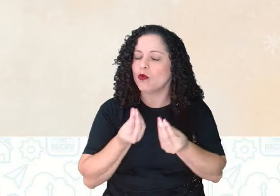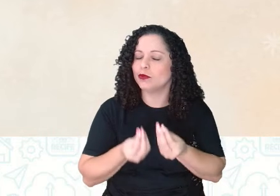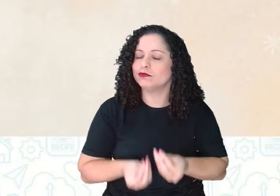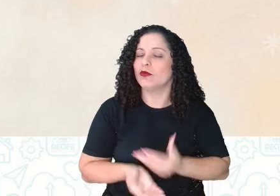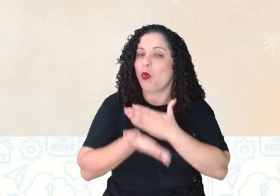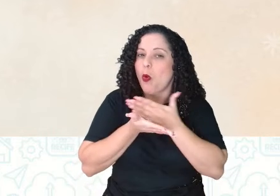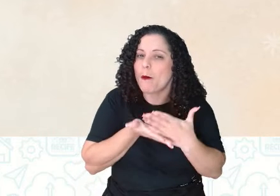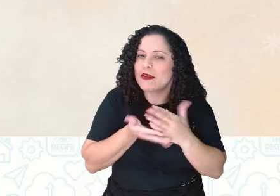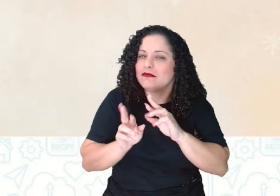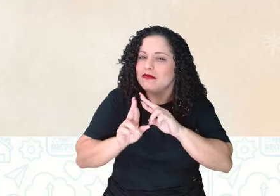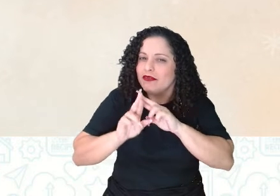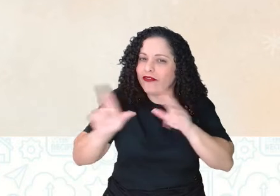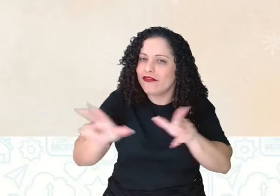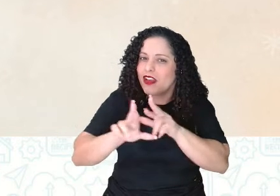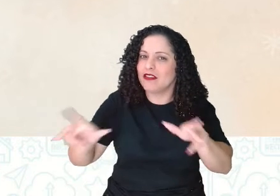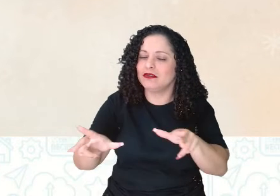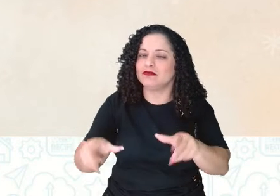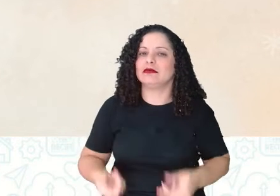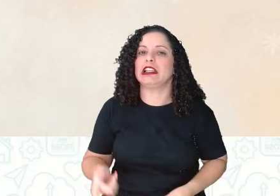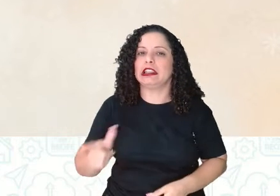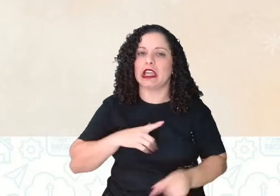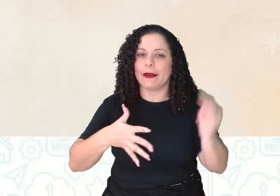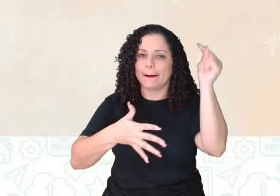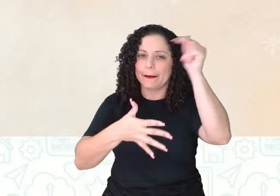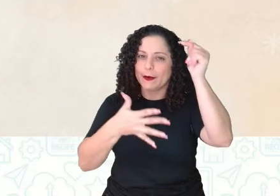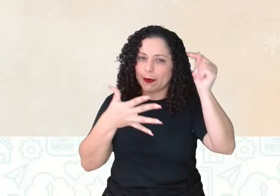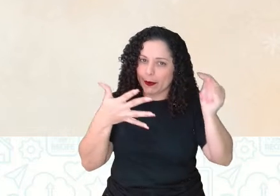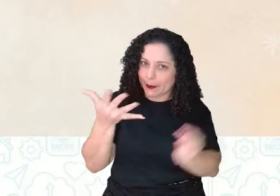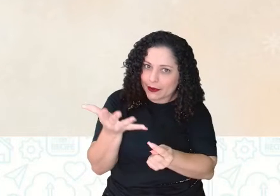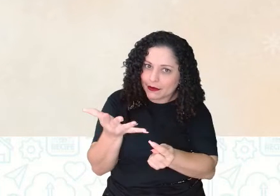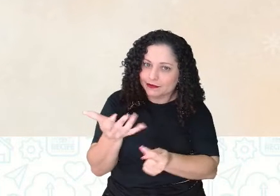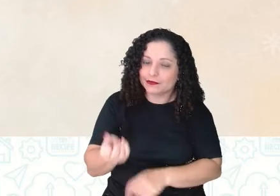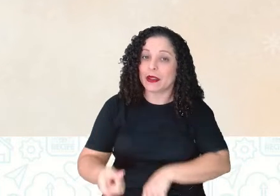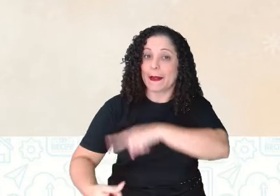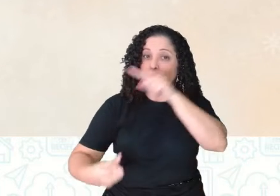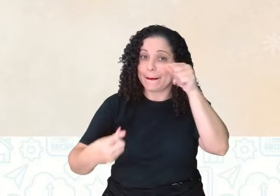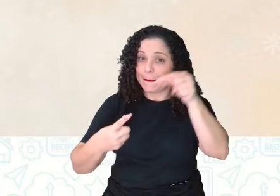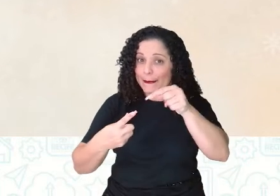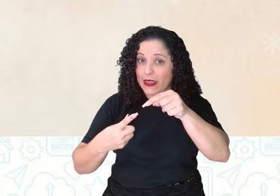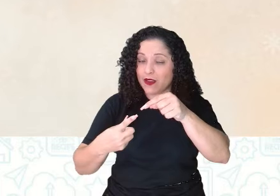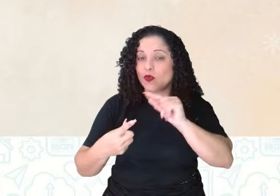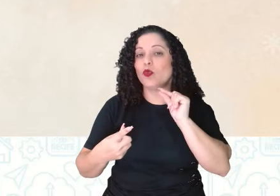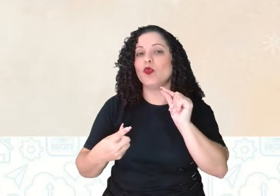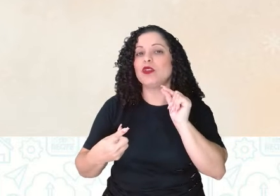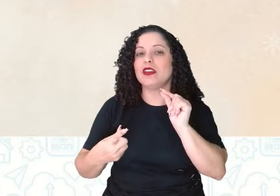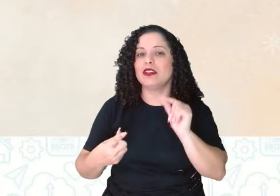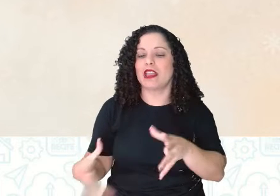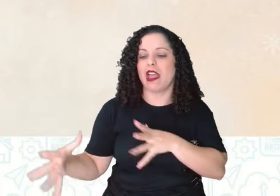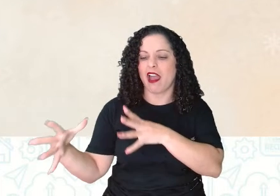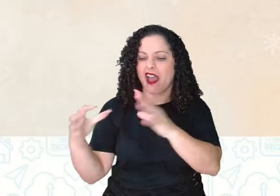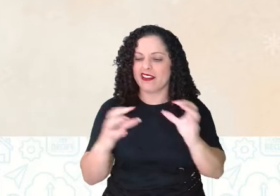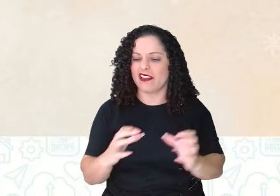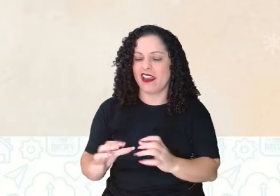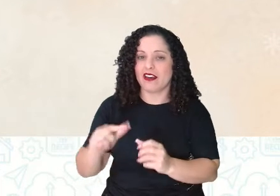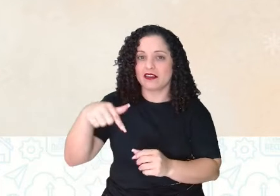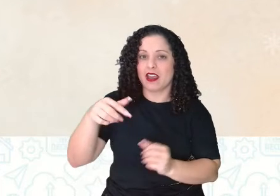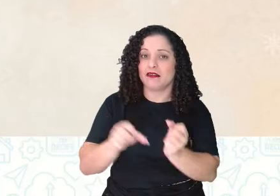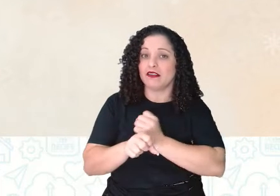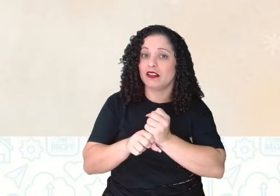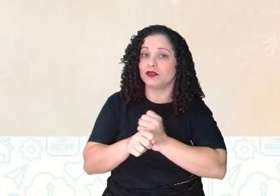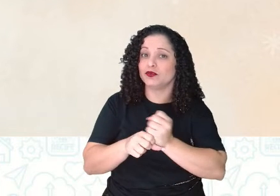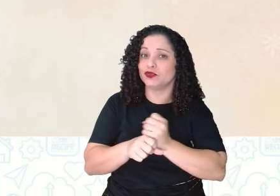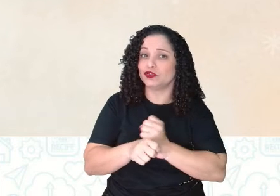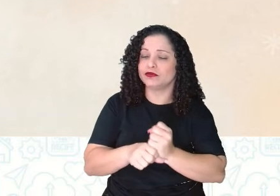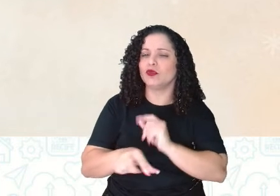diferentes. Existiram alguns fatores, né, gente? Primeiramente, foi a Guerra dos 7 Anos, né? O que foi